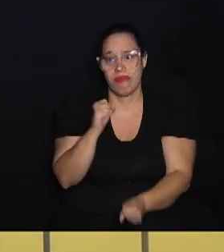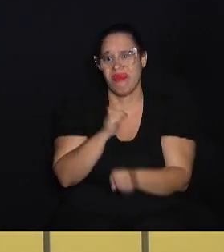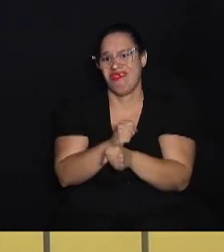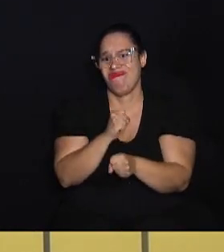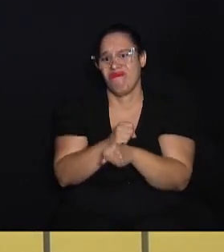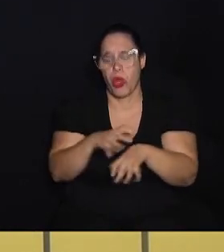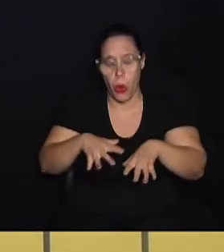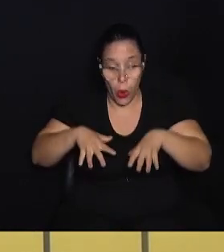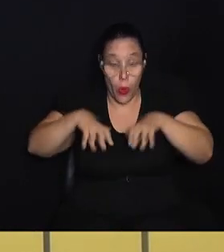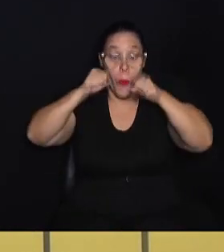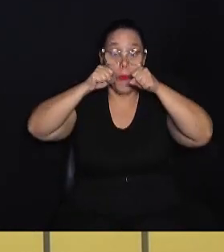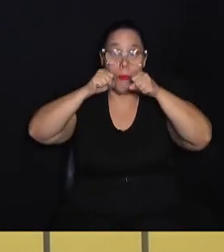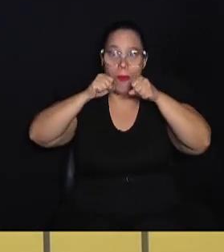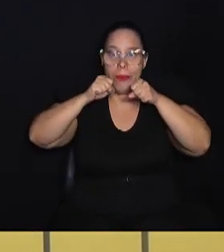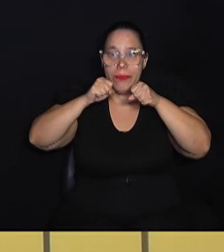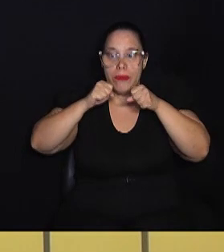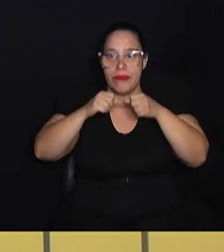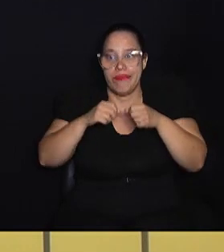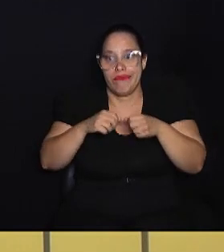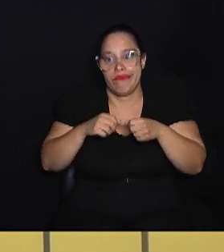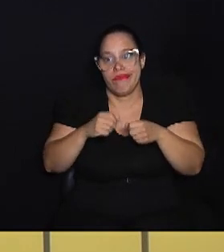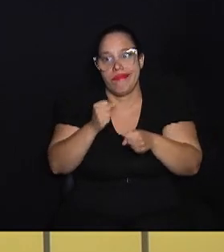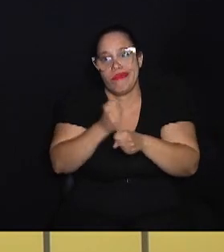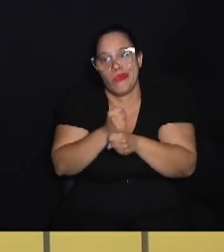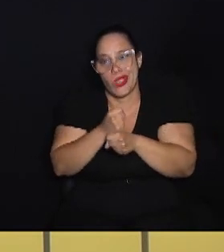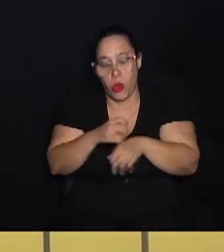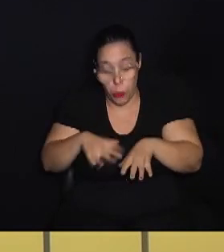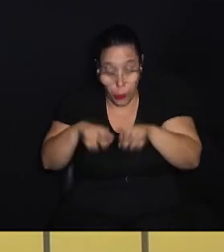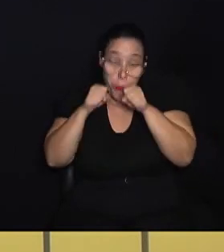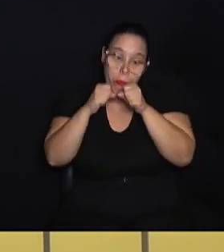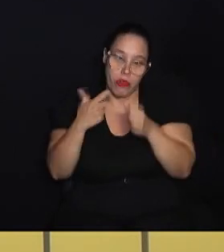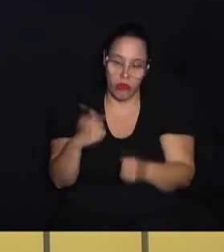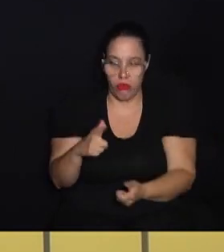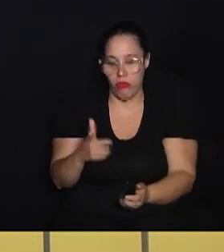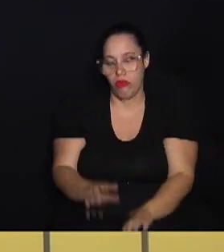um ano seco e a gente está tendo um ano muito seco, né?